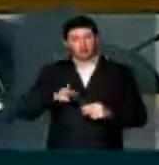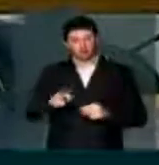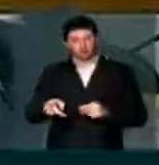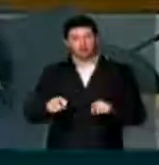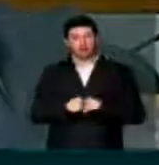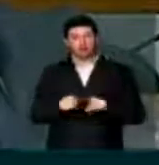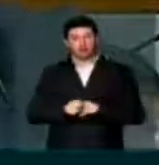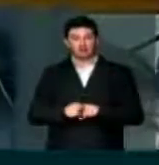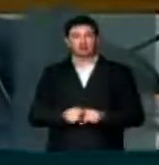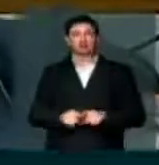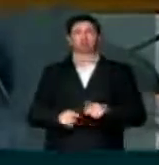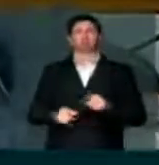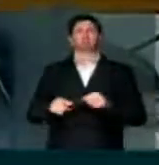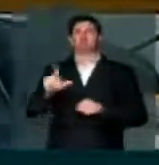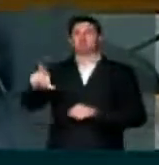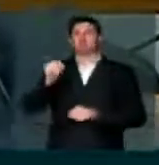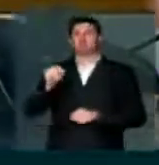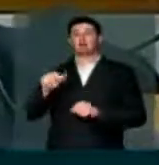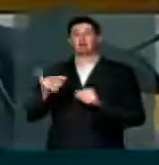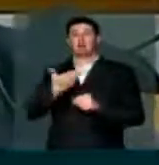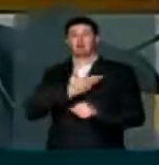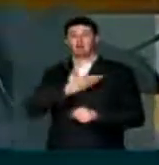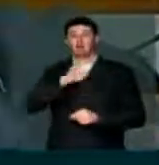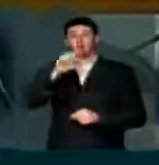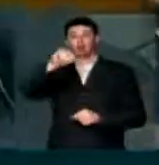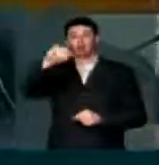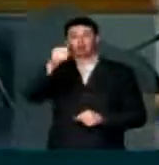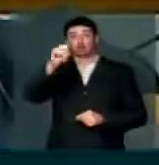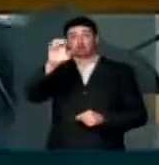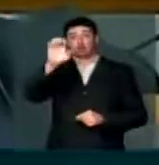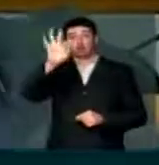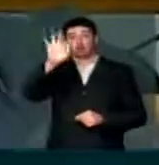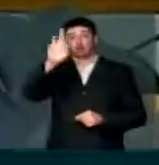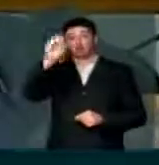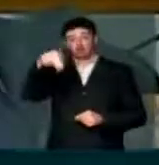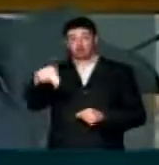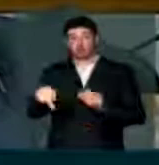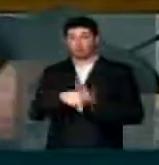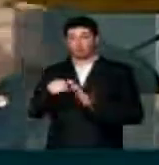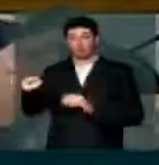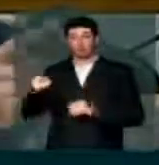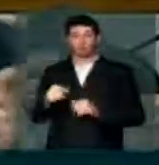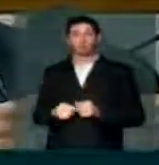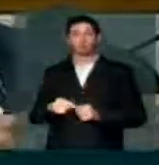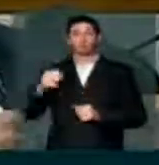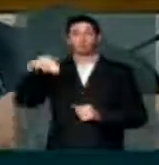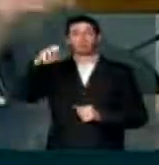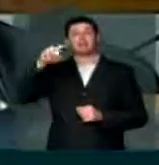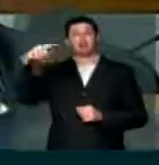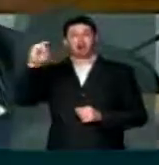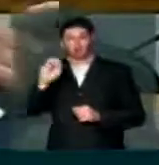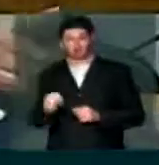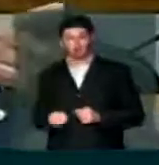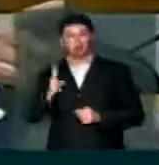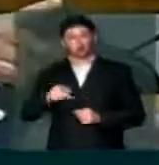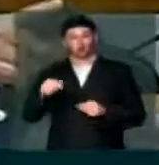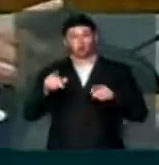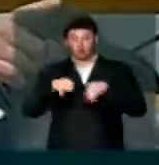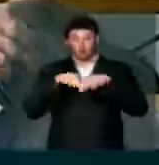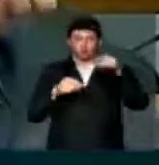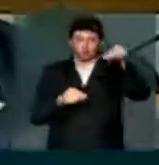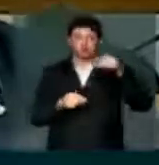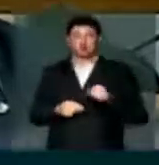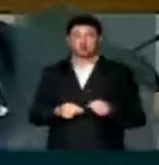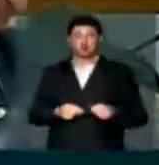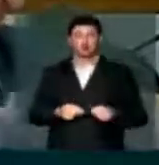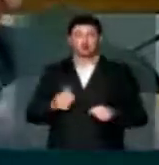e do braço indicado por Roberto Jefferson do Mensalão. Mensalão deputado não acabou Francisco. Com o Marcos Valério. E eu quero terminar, presidente.